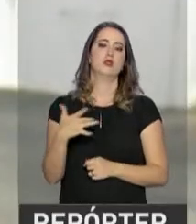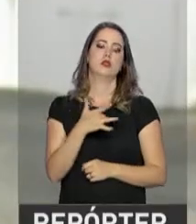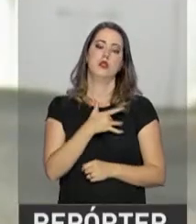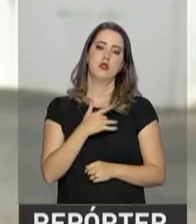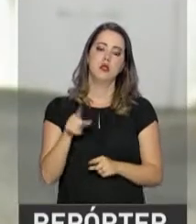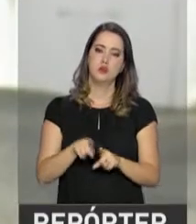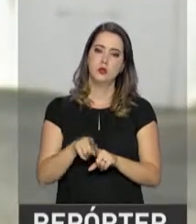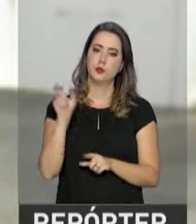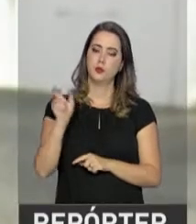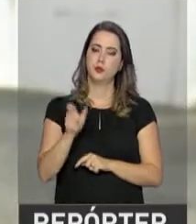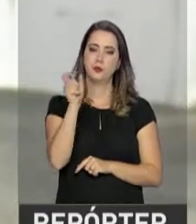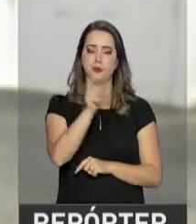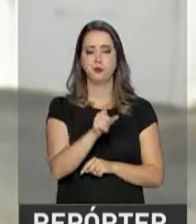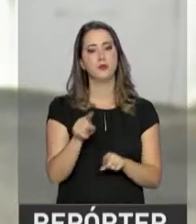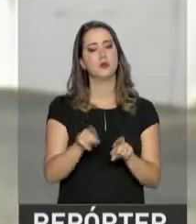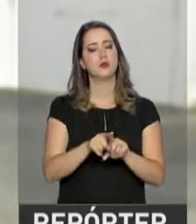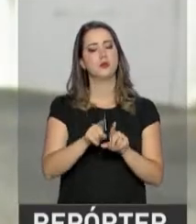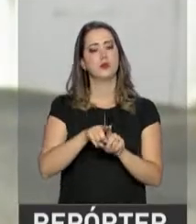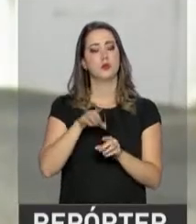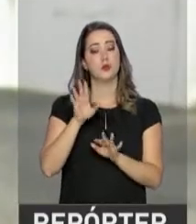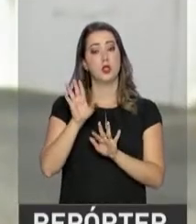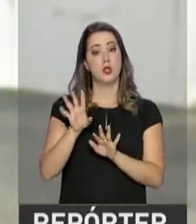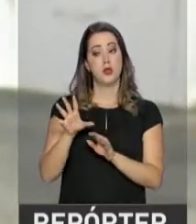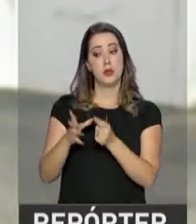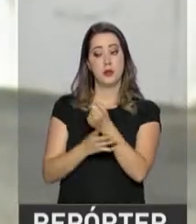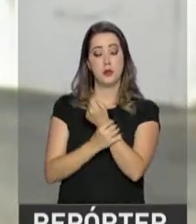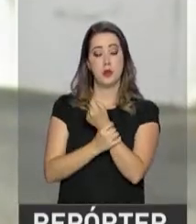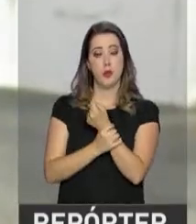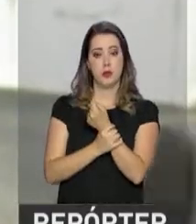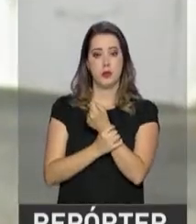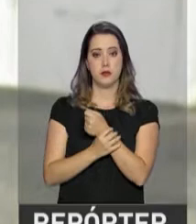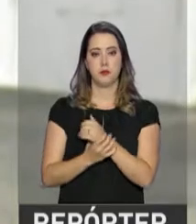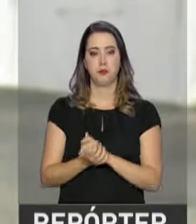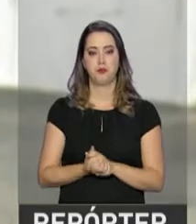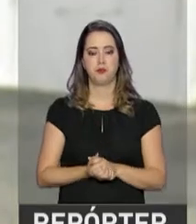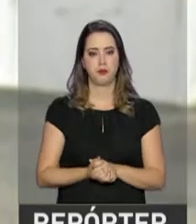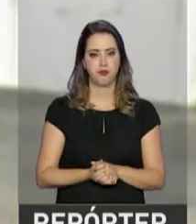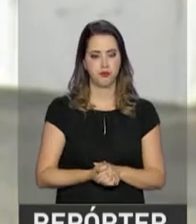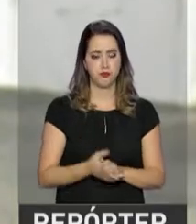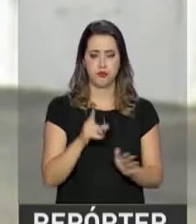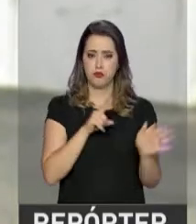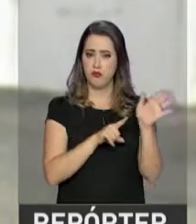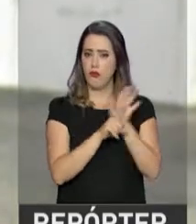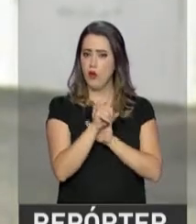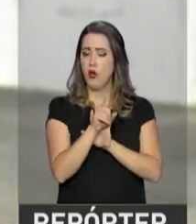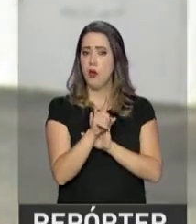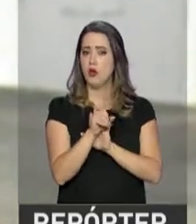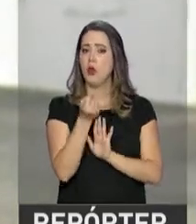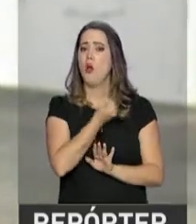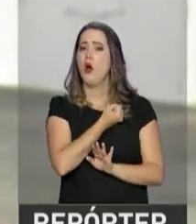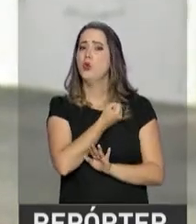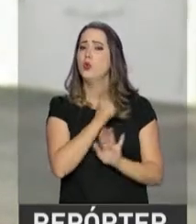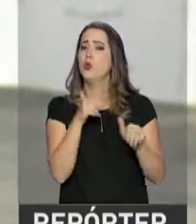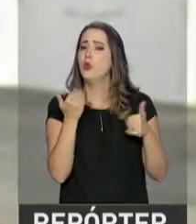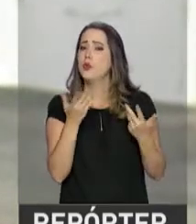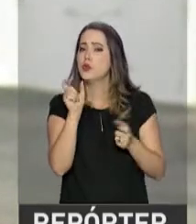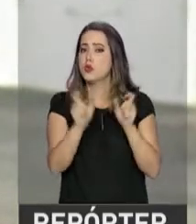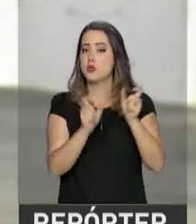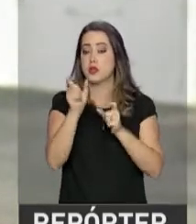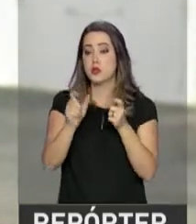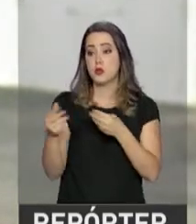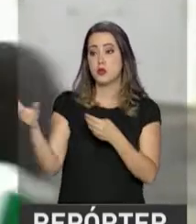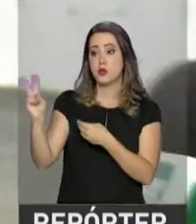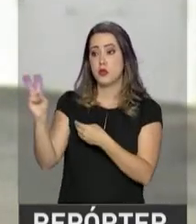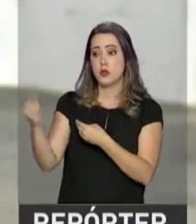essas pessoas e também, de certa forma, a segurança. E quantos venezuelanos hoje estão em abrigos aqui em Boa Vista